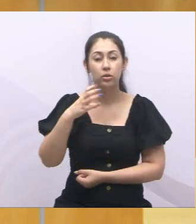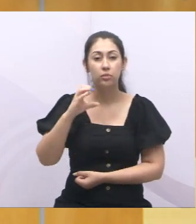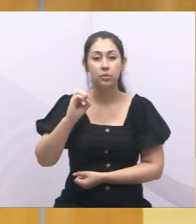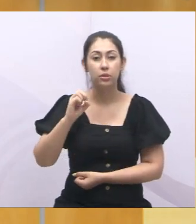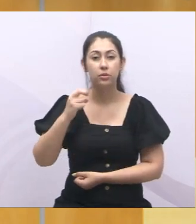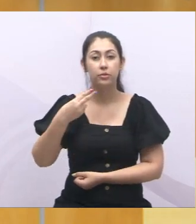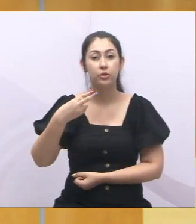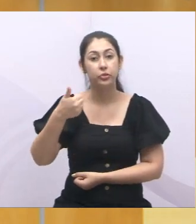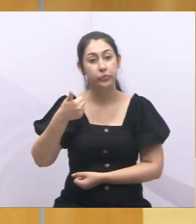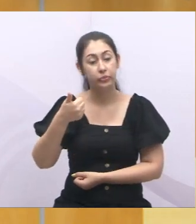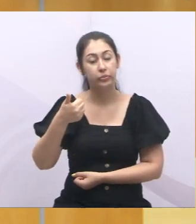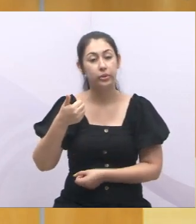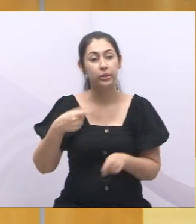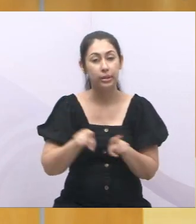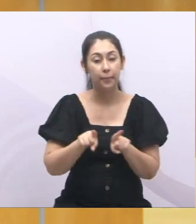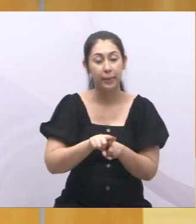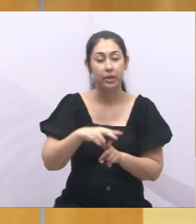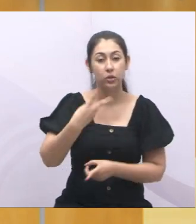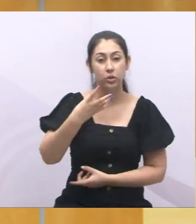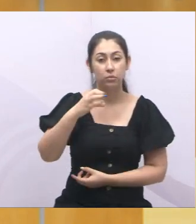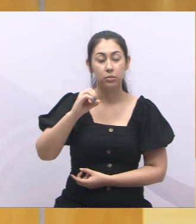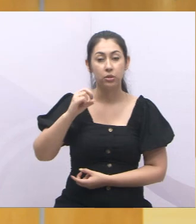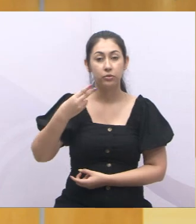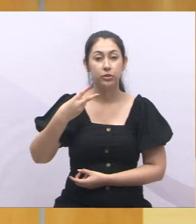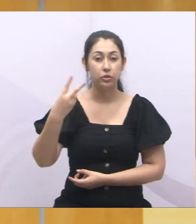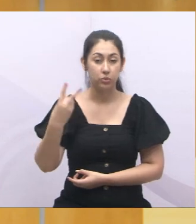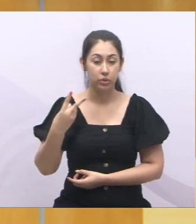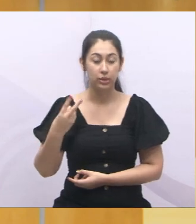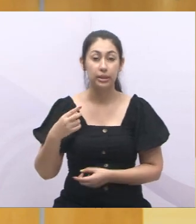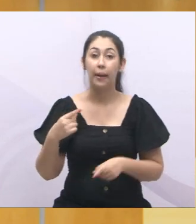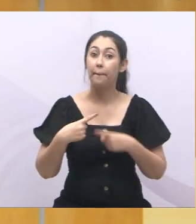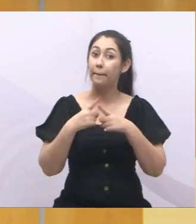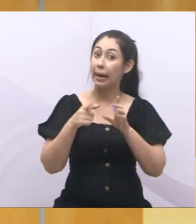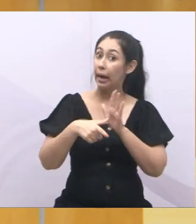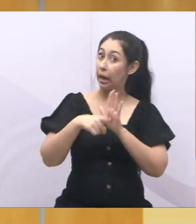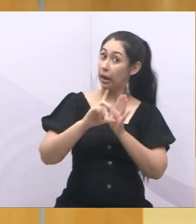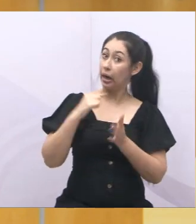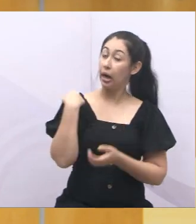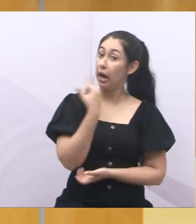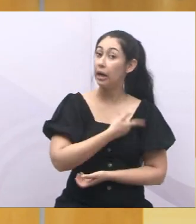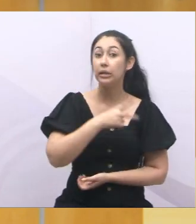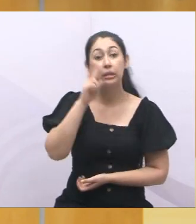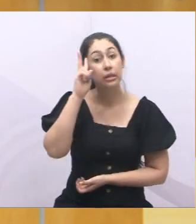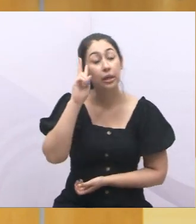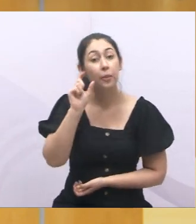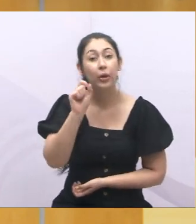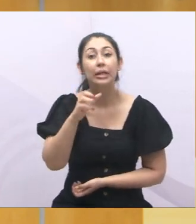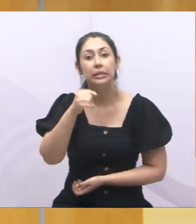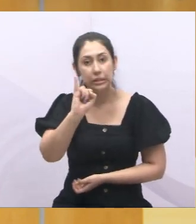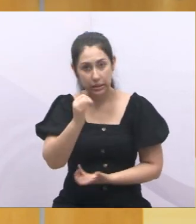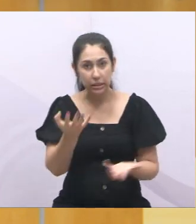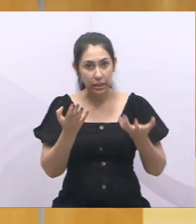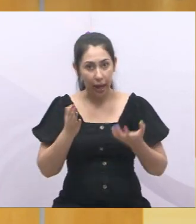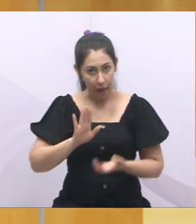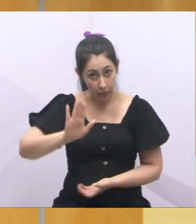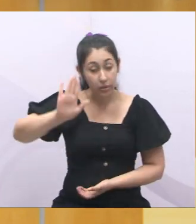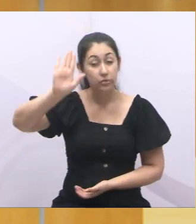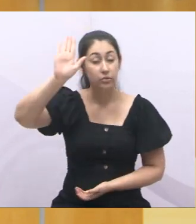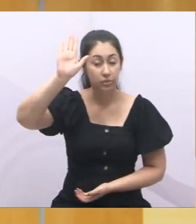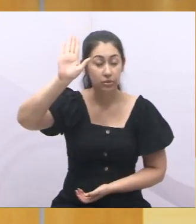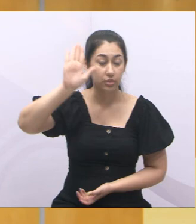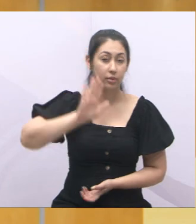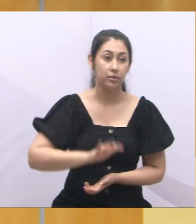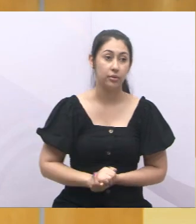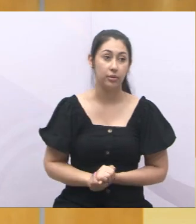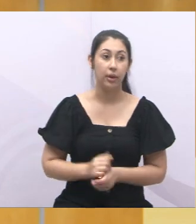2021-2022. Antes, porém, lembramos aos senhores vereadores que pretendem concorrer a alguns dos cargos da mesa ou à